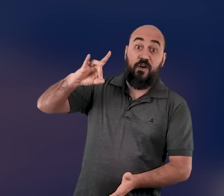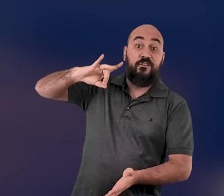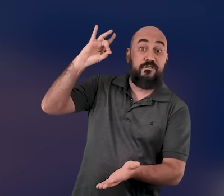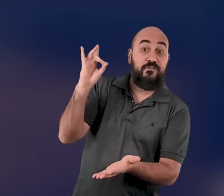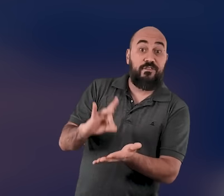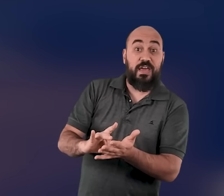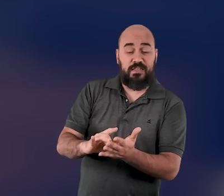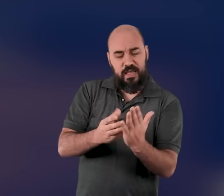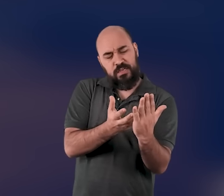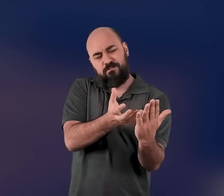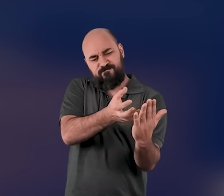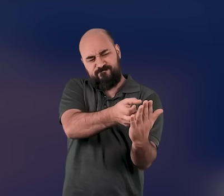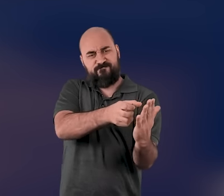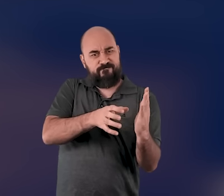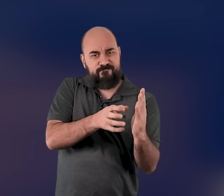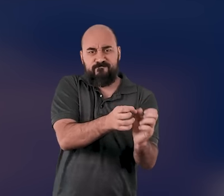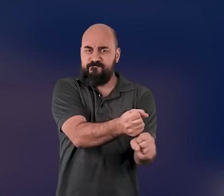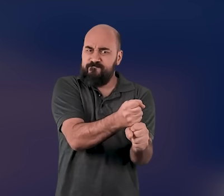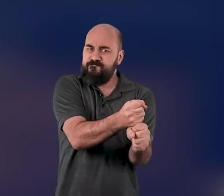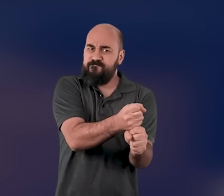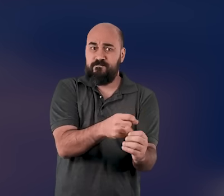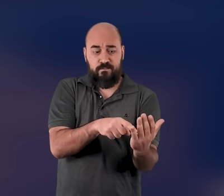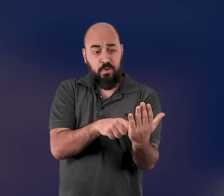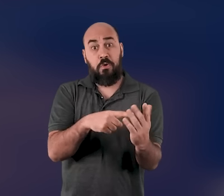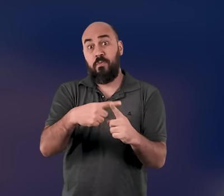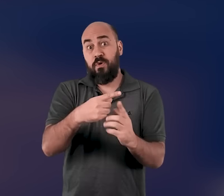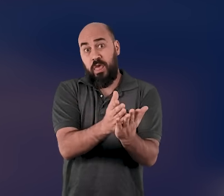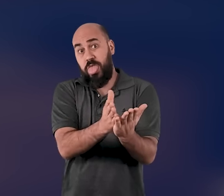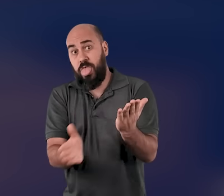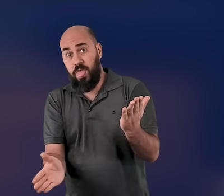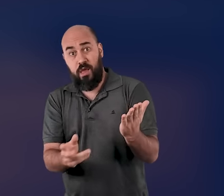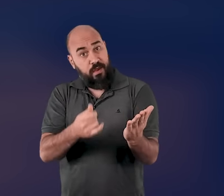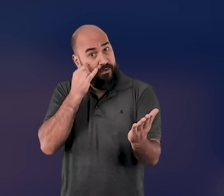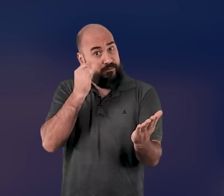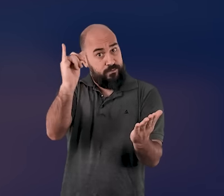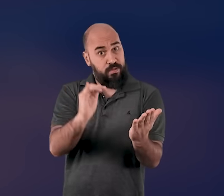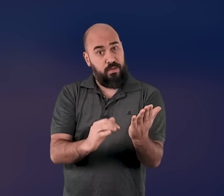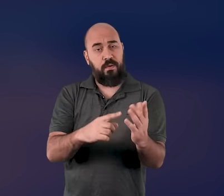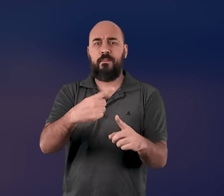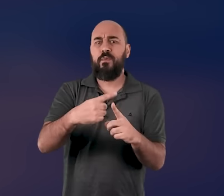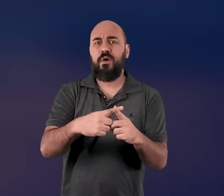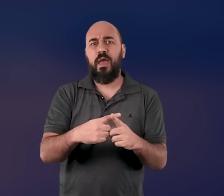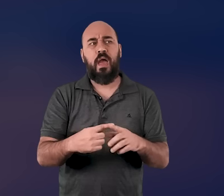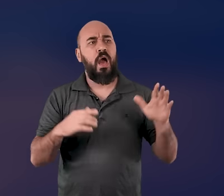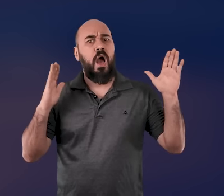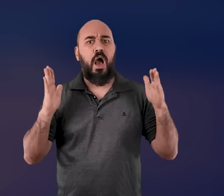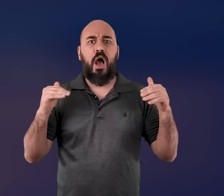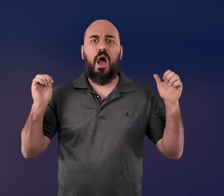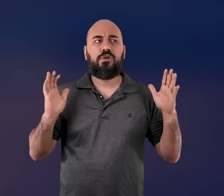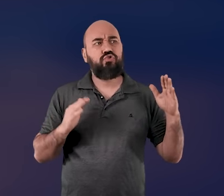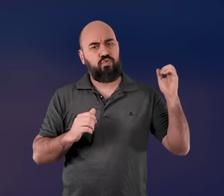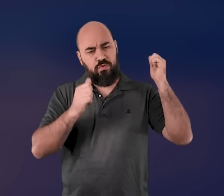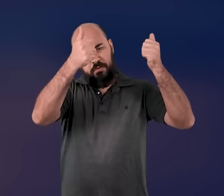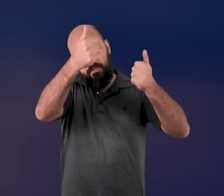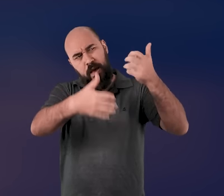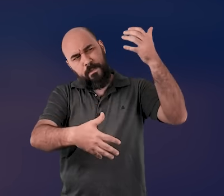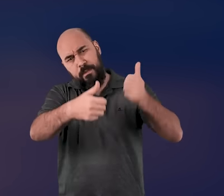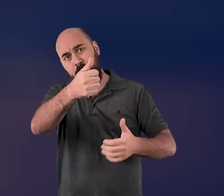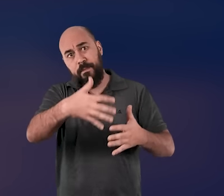jamais nos desviemos. Porque se a palavra falada por meio de anjos se tornou firme, e